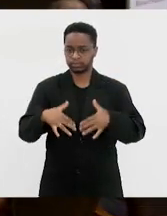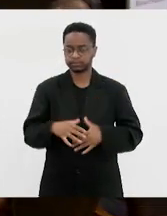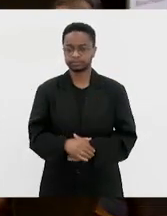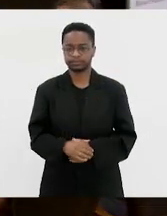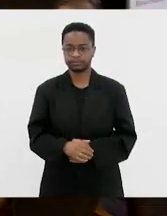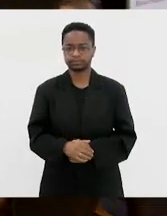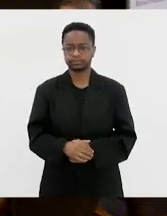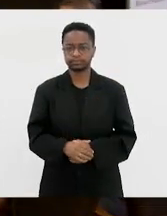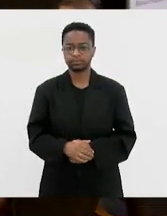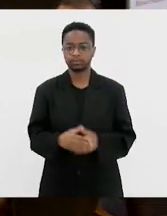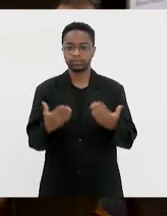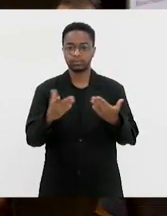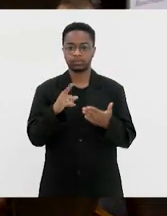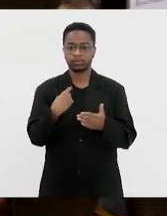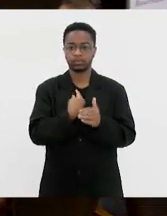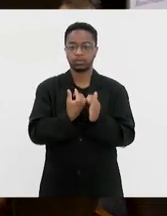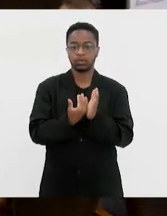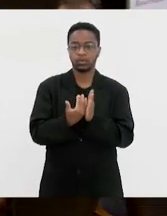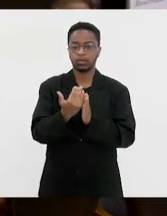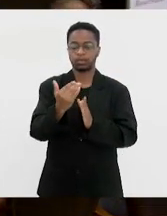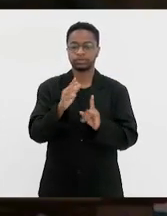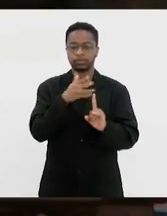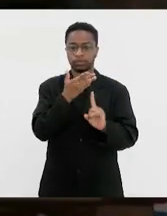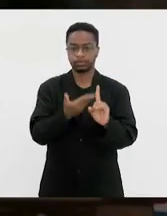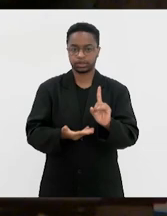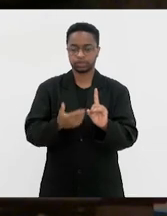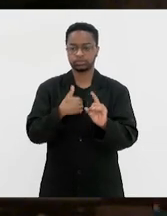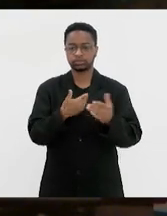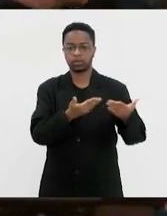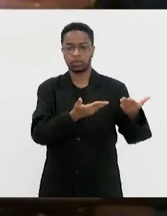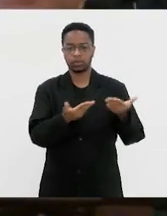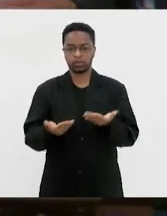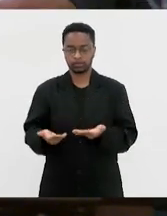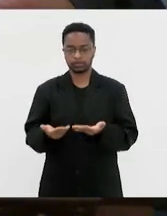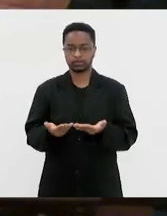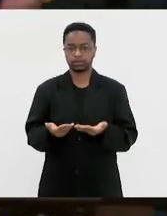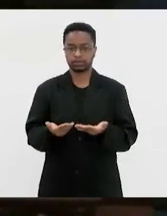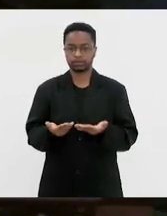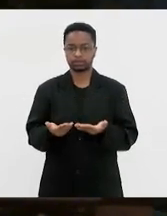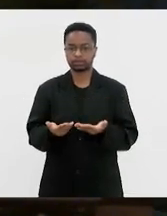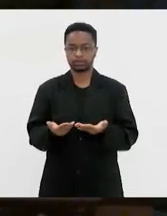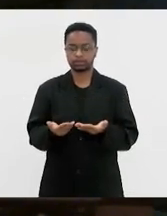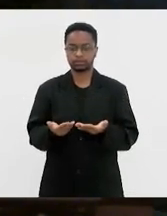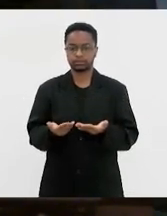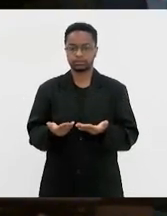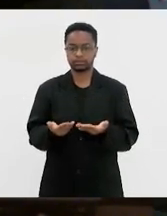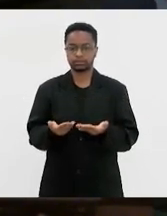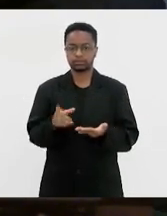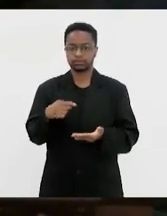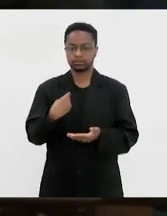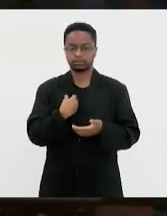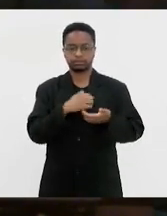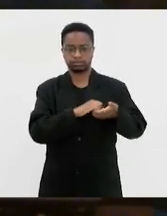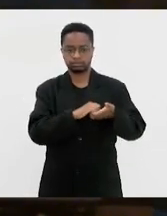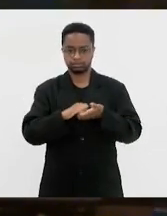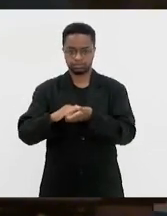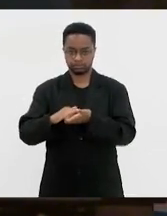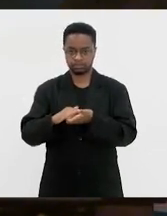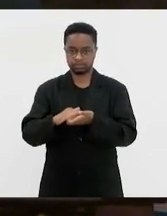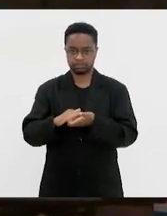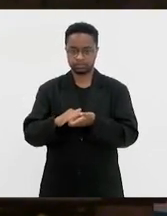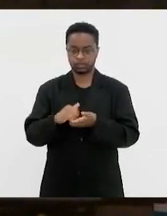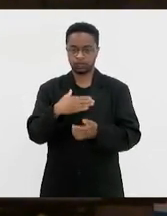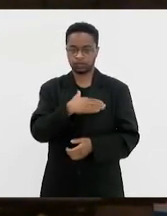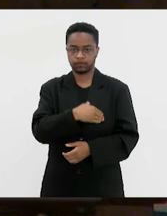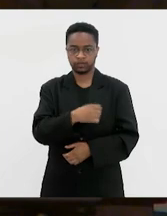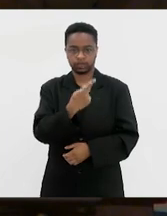Bom, vamos dar início a homenagem, convidar a fazer uma breve saudação, filho do Valtim